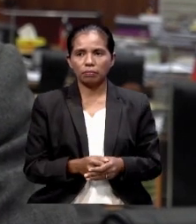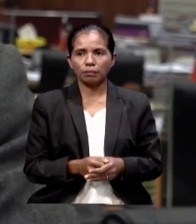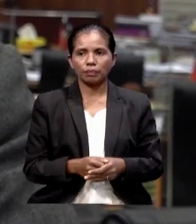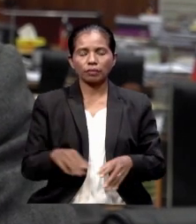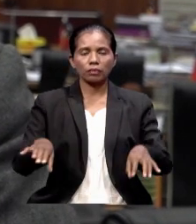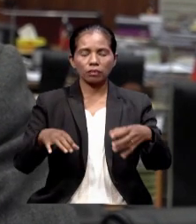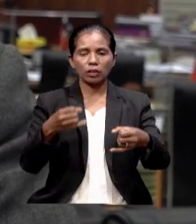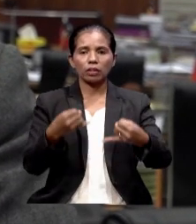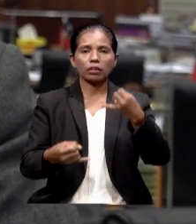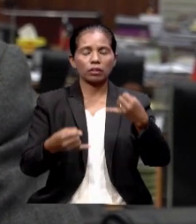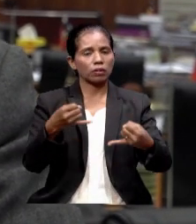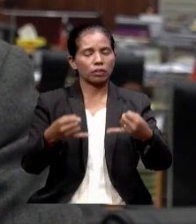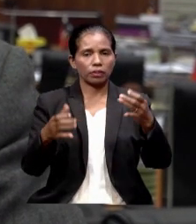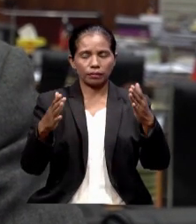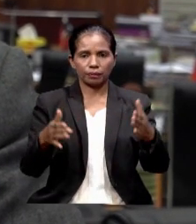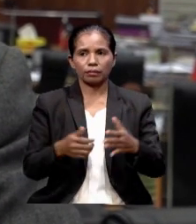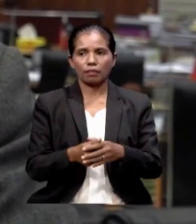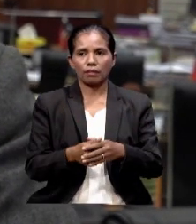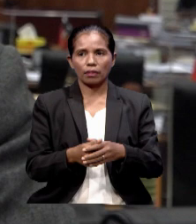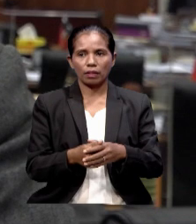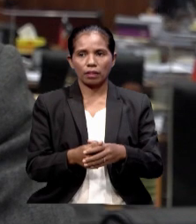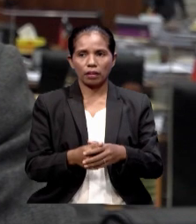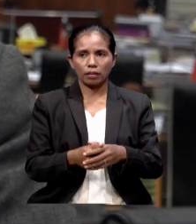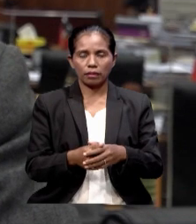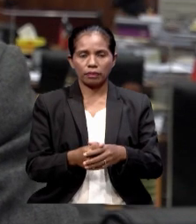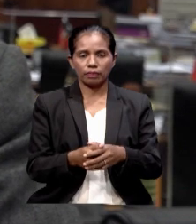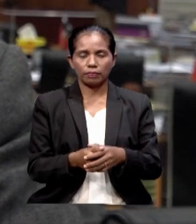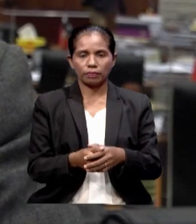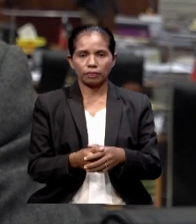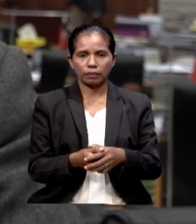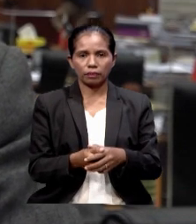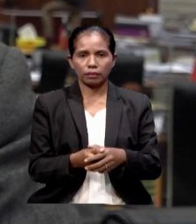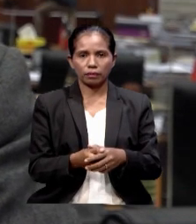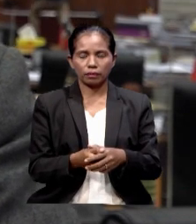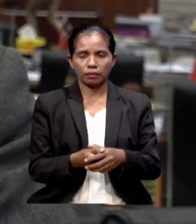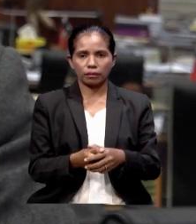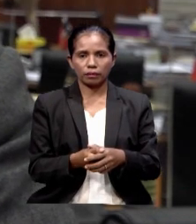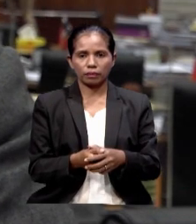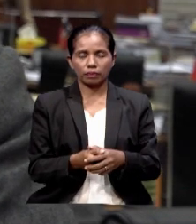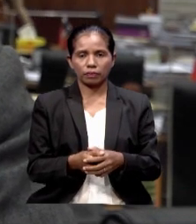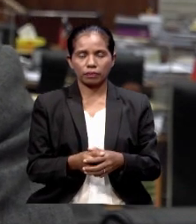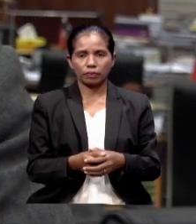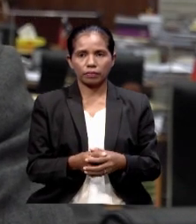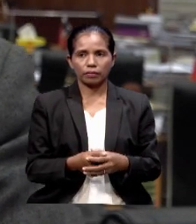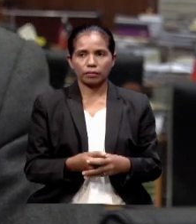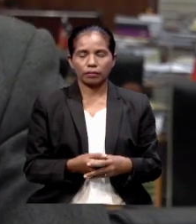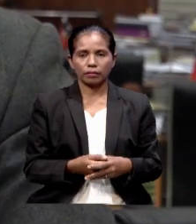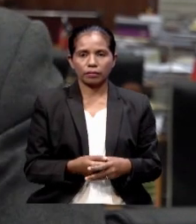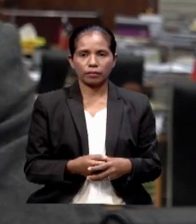jornalístico ini proibe selene matamo ne vigor significa se ilegaliza radio televisão na